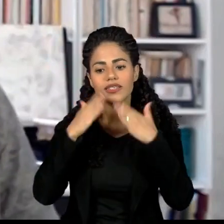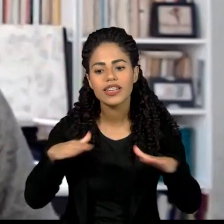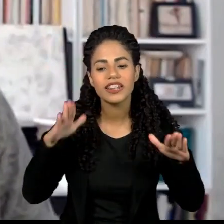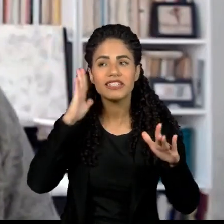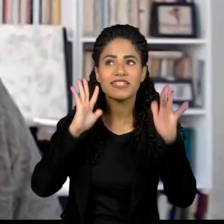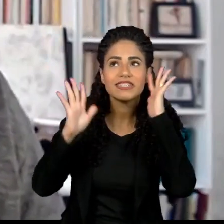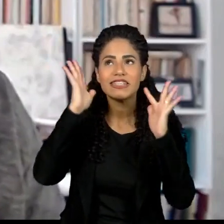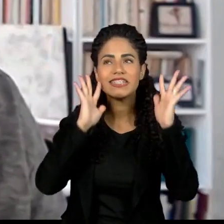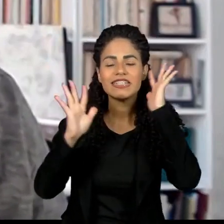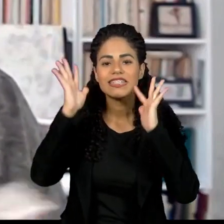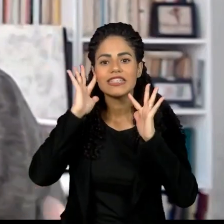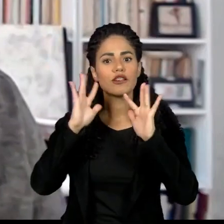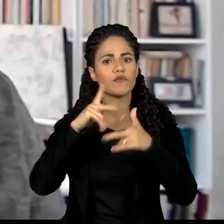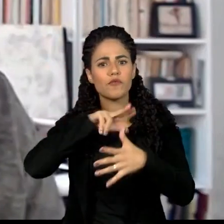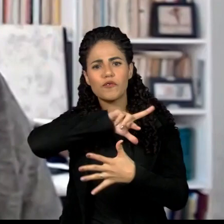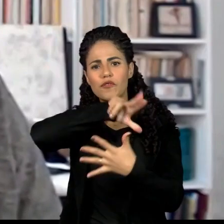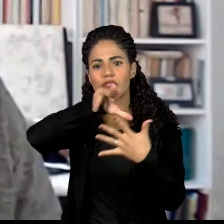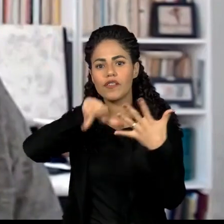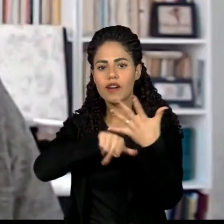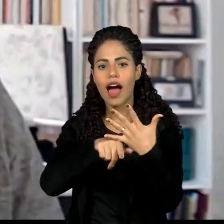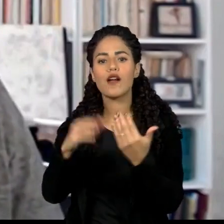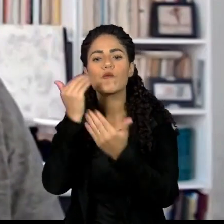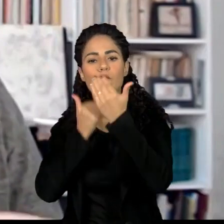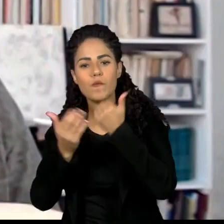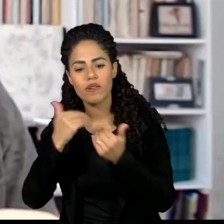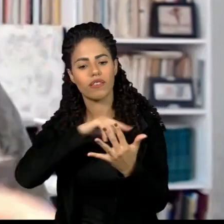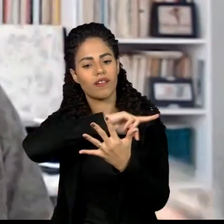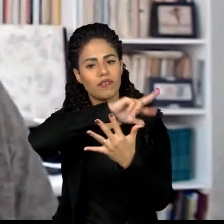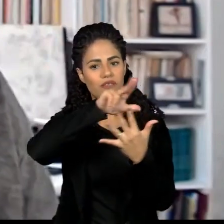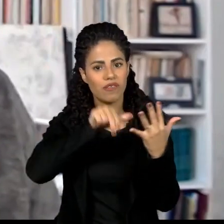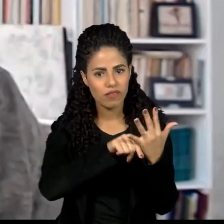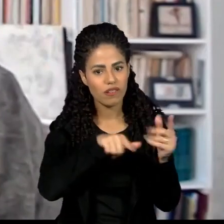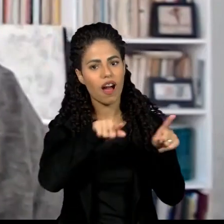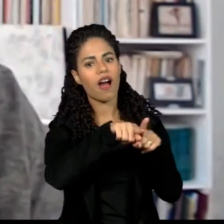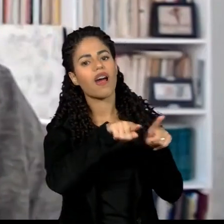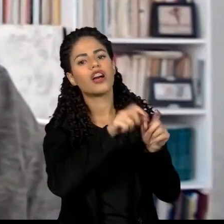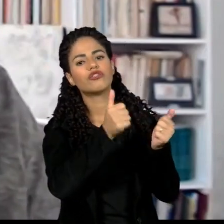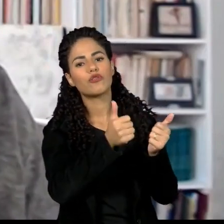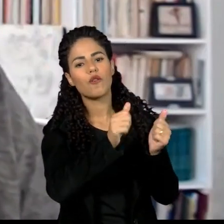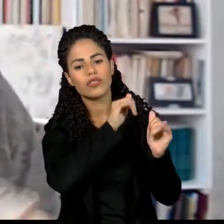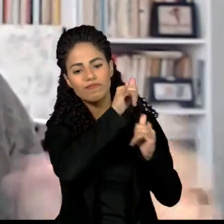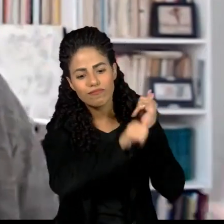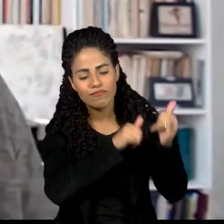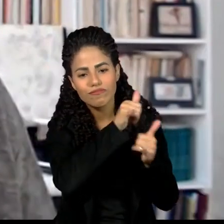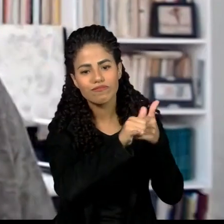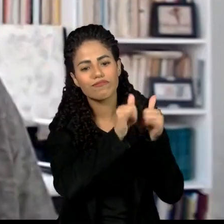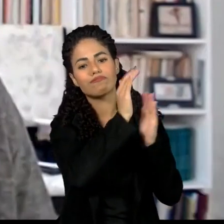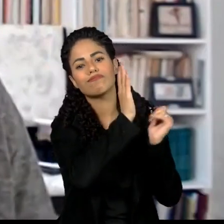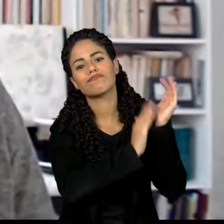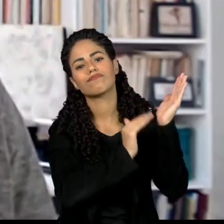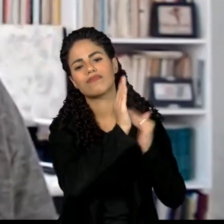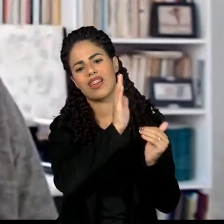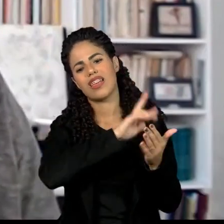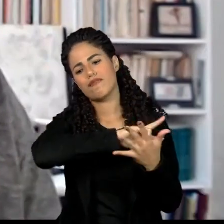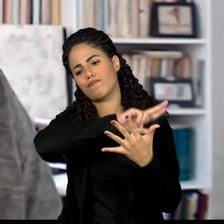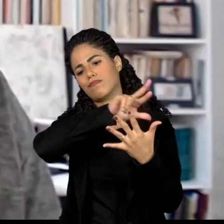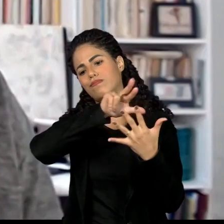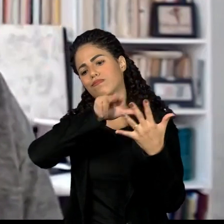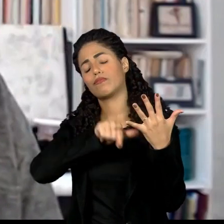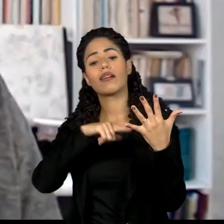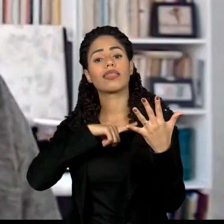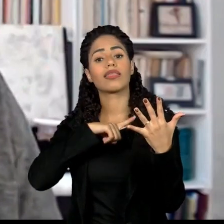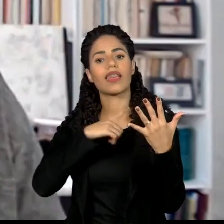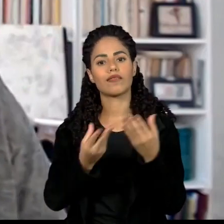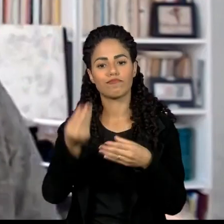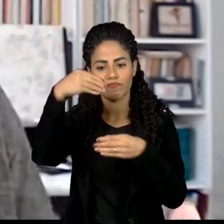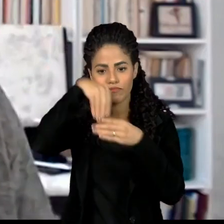brincantes de festas populares, pratos típicos, superstições, enfim, uma grande gama de elementos, né, que